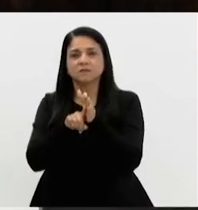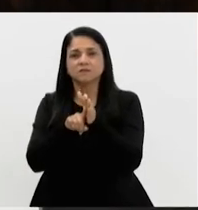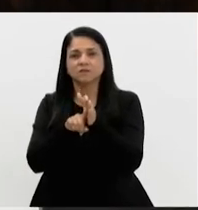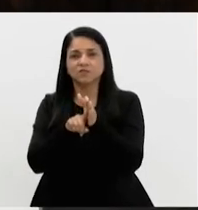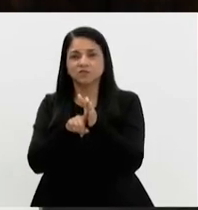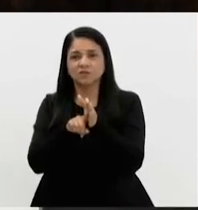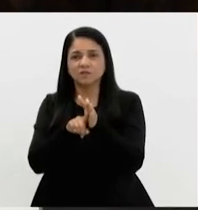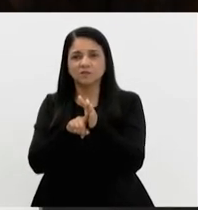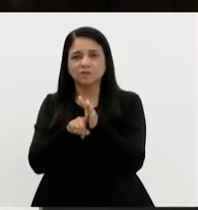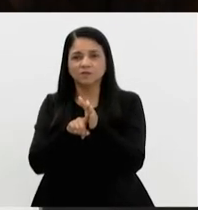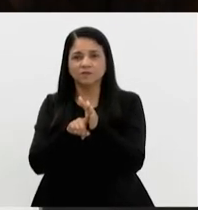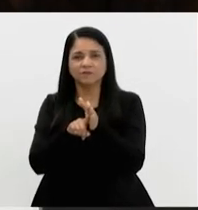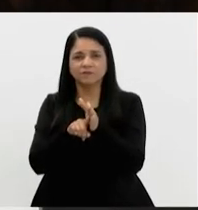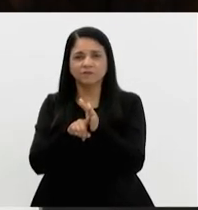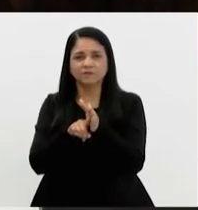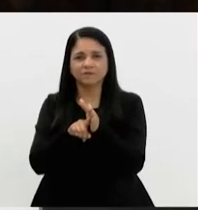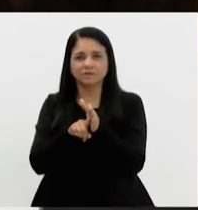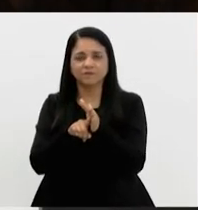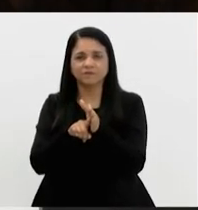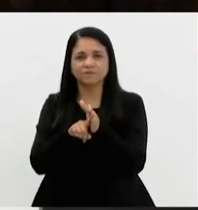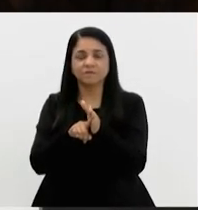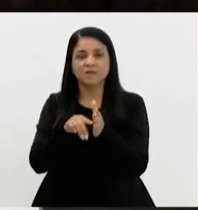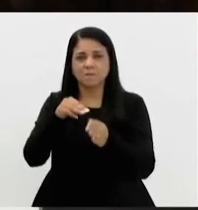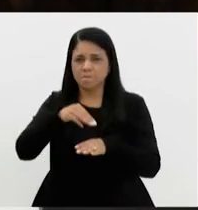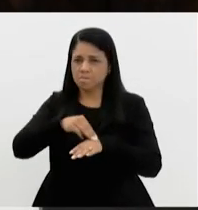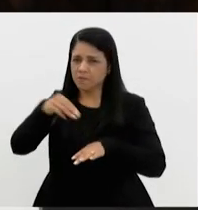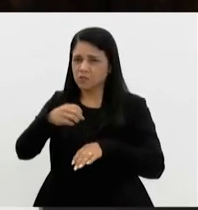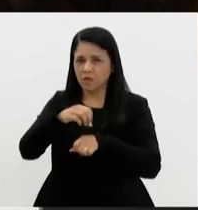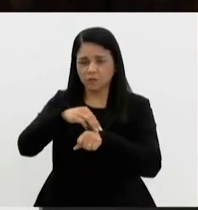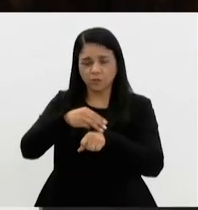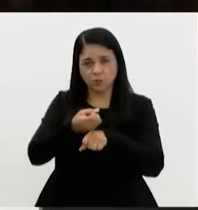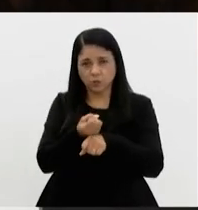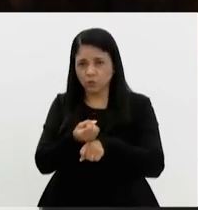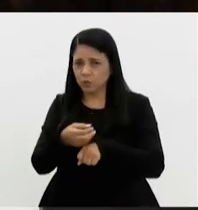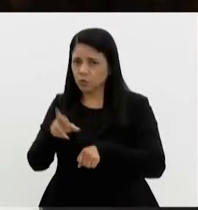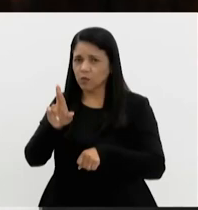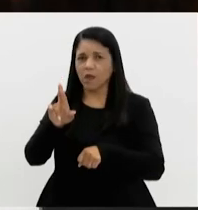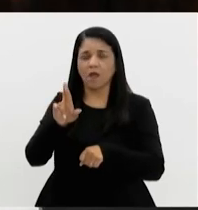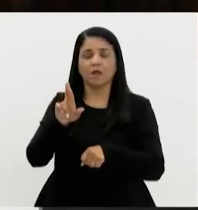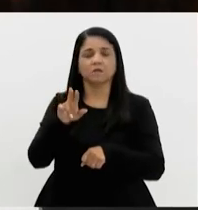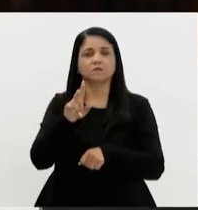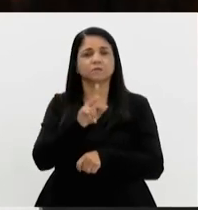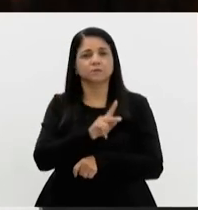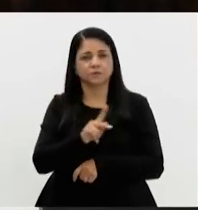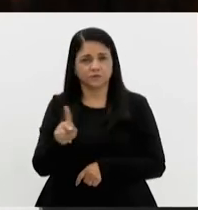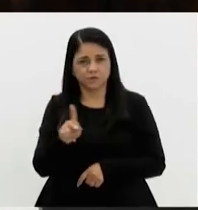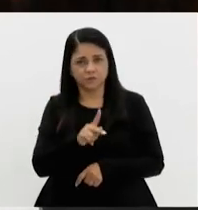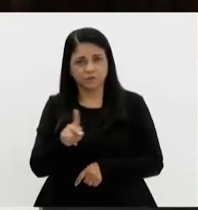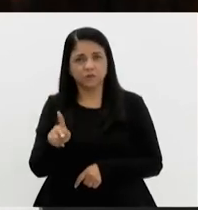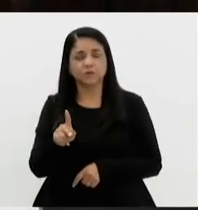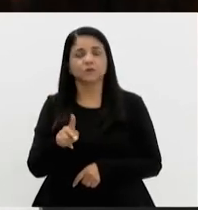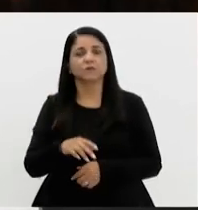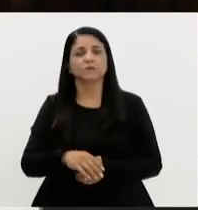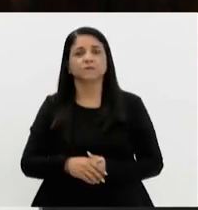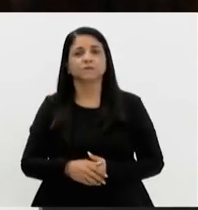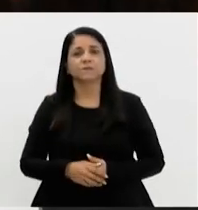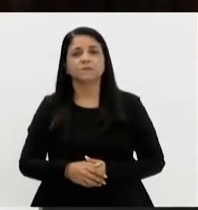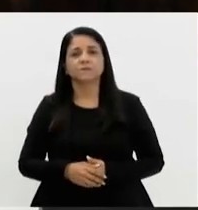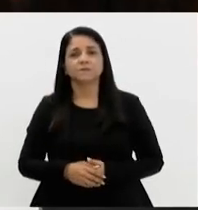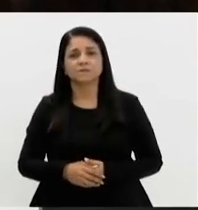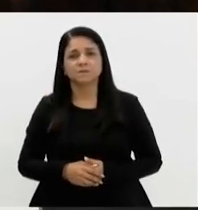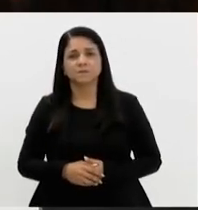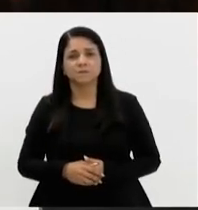Ah tem mestrado e doutorado é professor professora de Mestrado